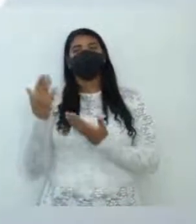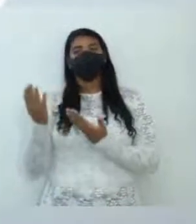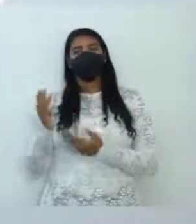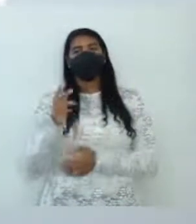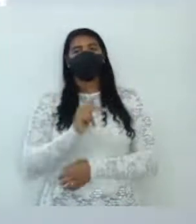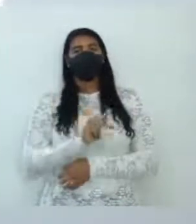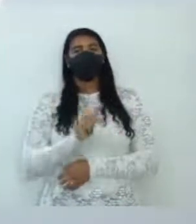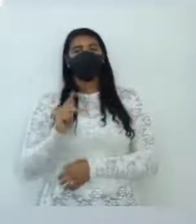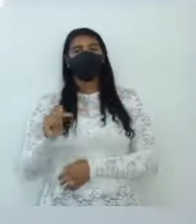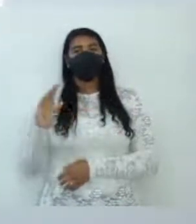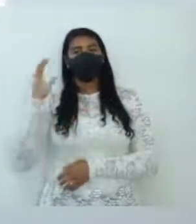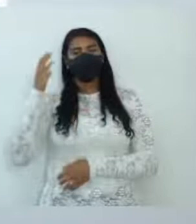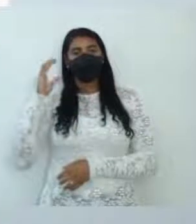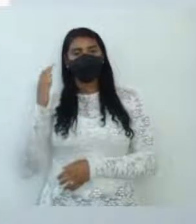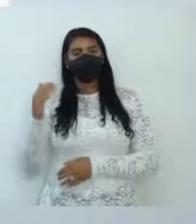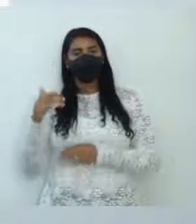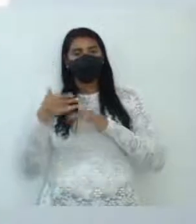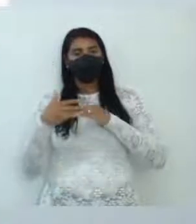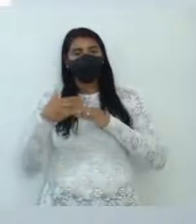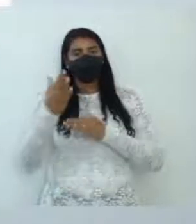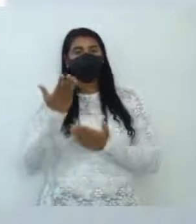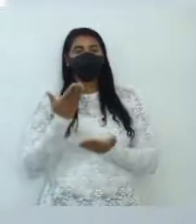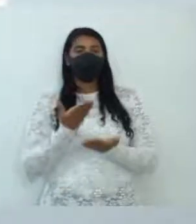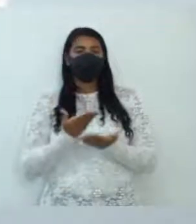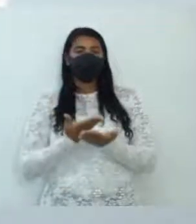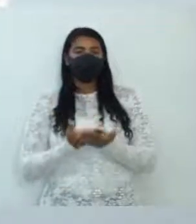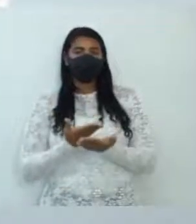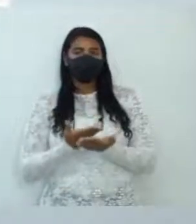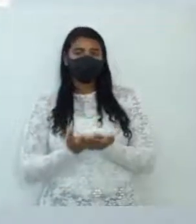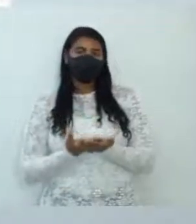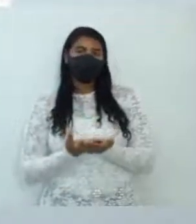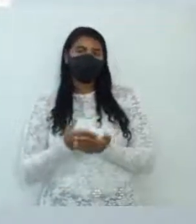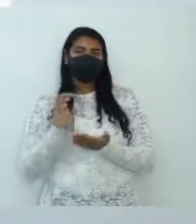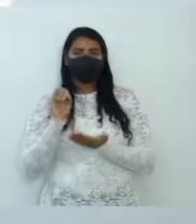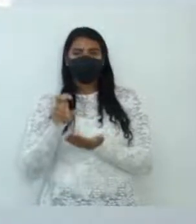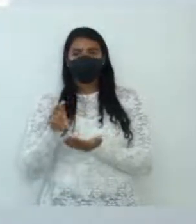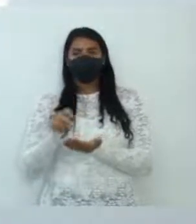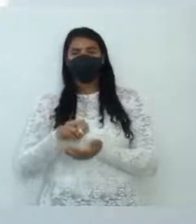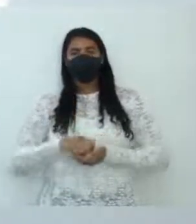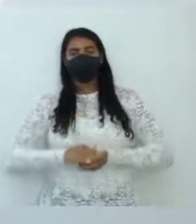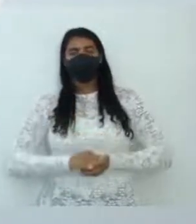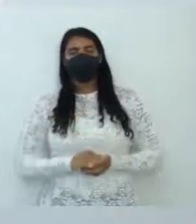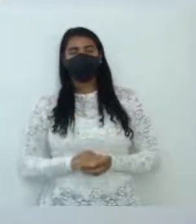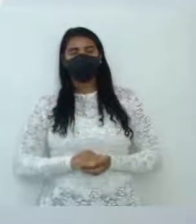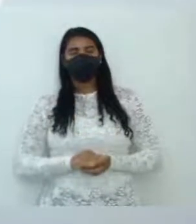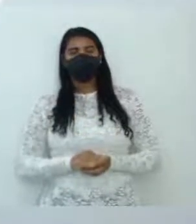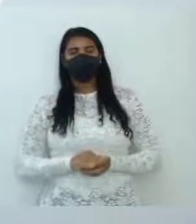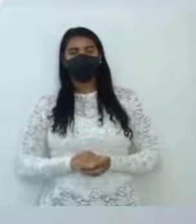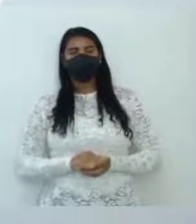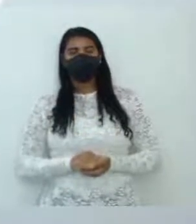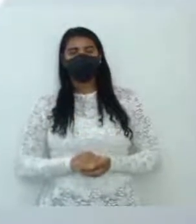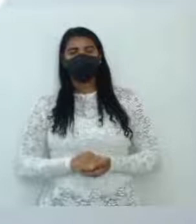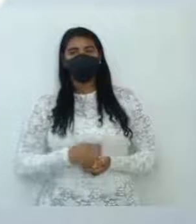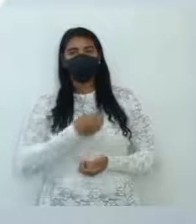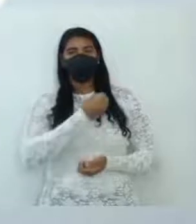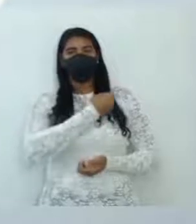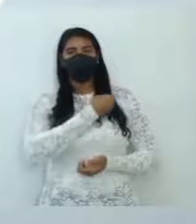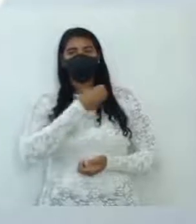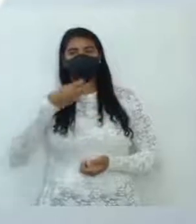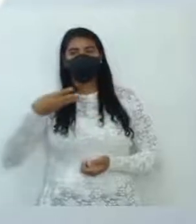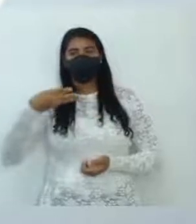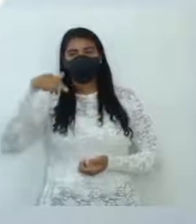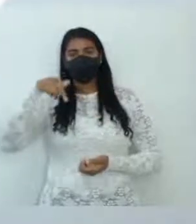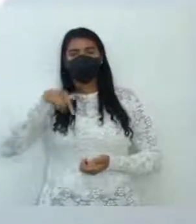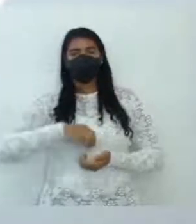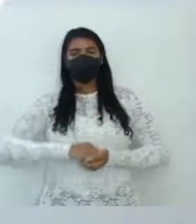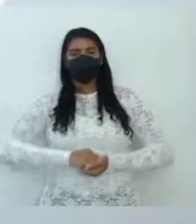ciências e hoje nós iremos começar mais uma aula do EducaPé. A aula de hoje é a de número